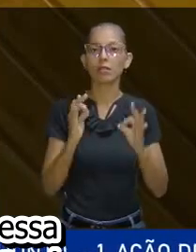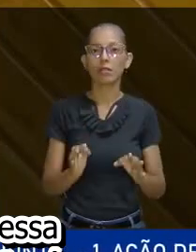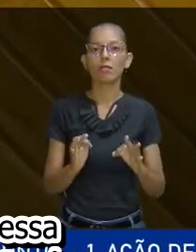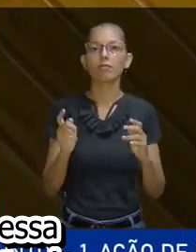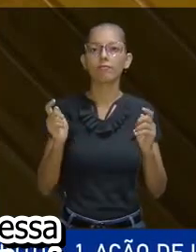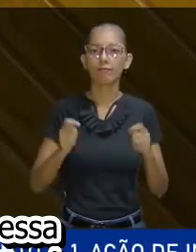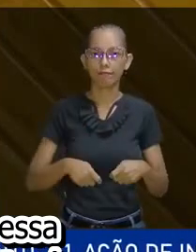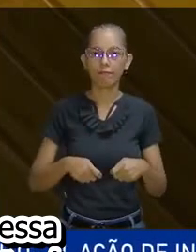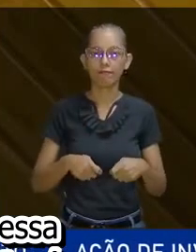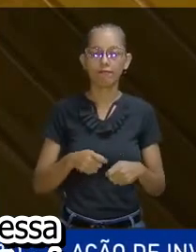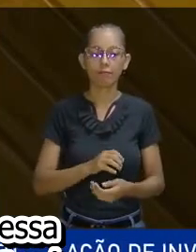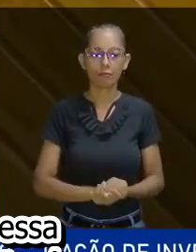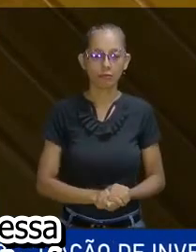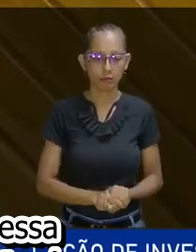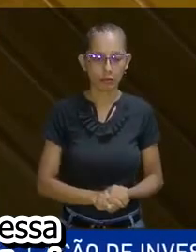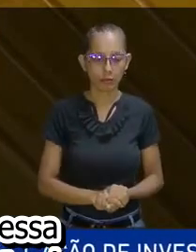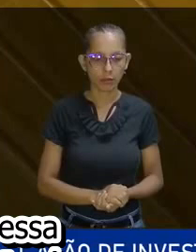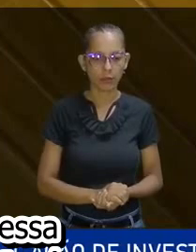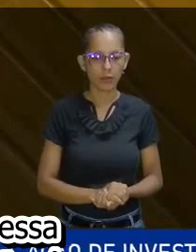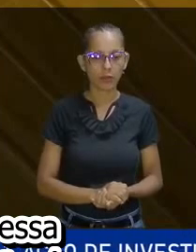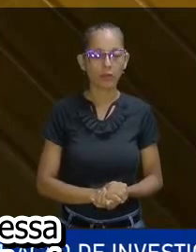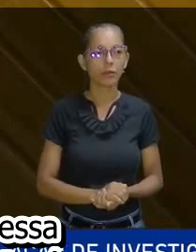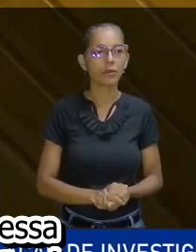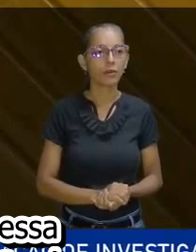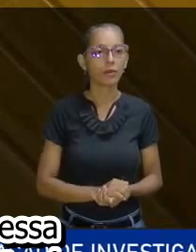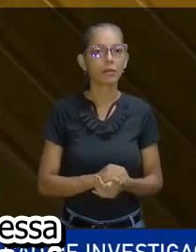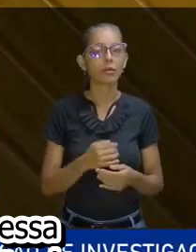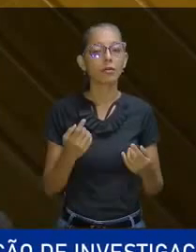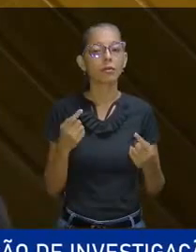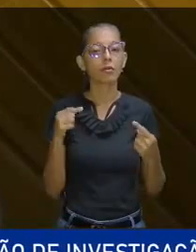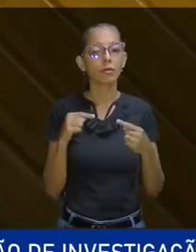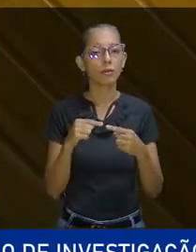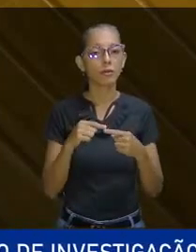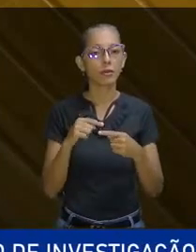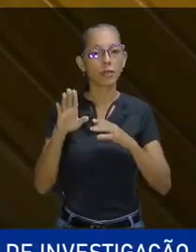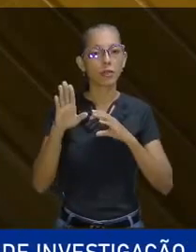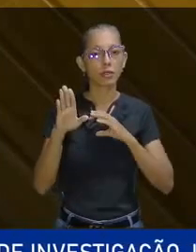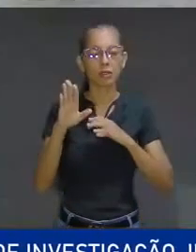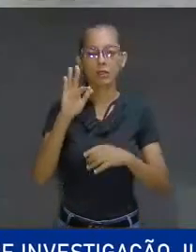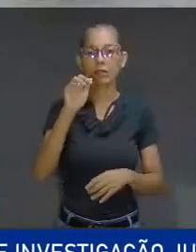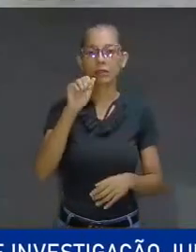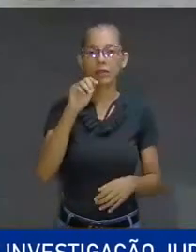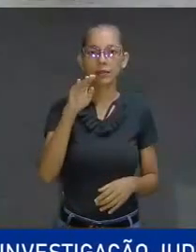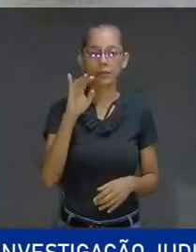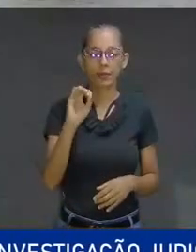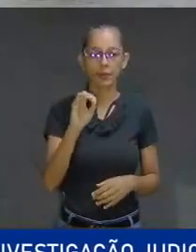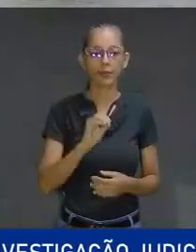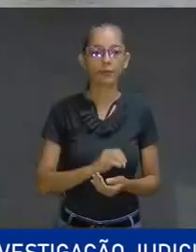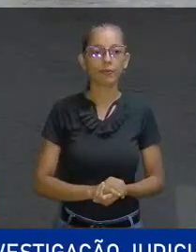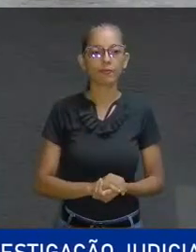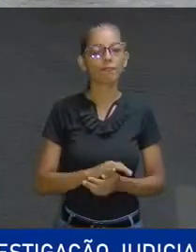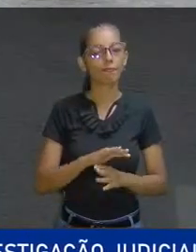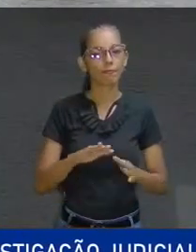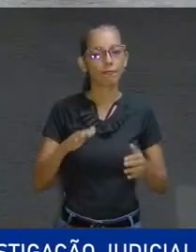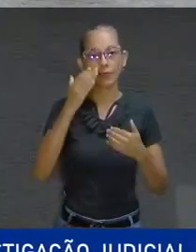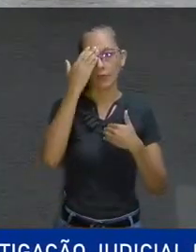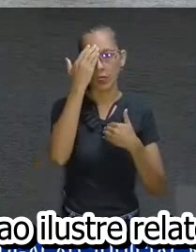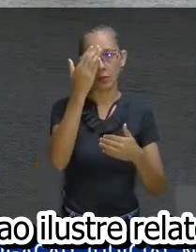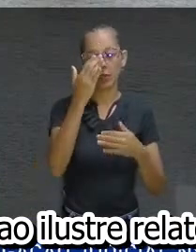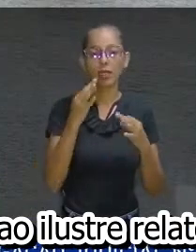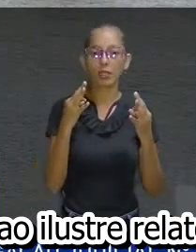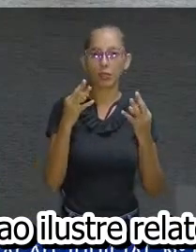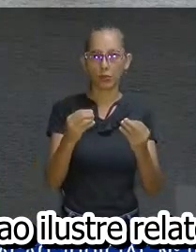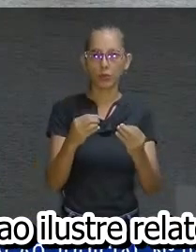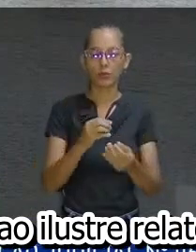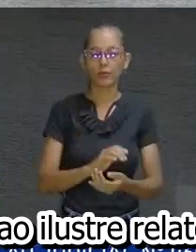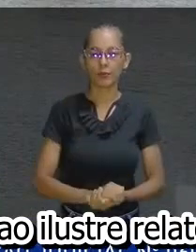ação seja julgada improcedente em relação a Fábio Jucá. Esses são os termos. Muito obrigado a todos. Nós